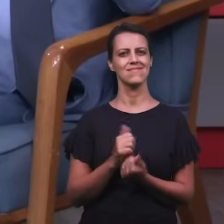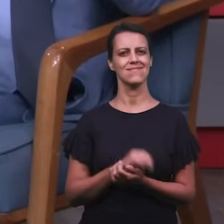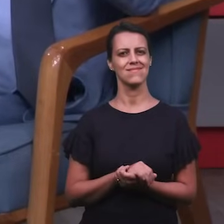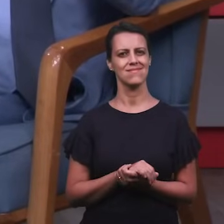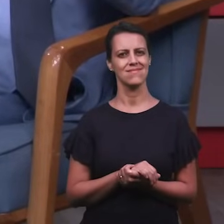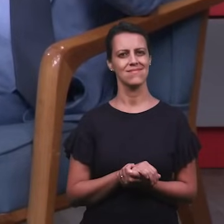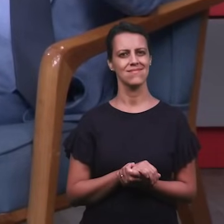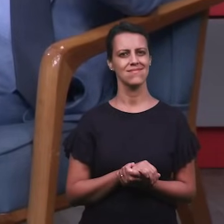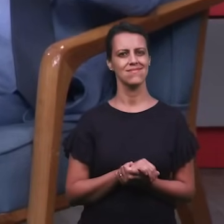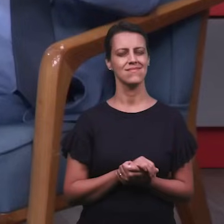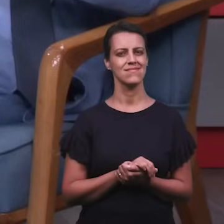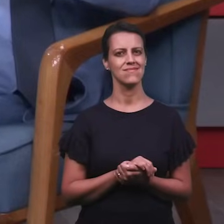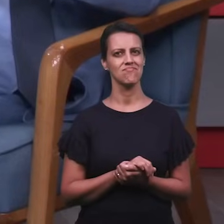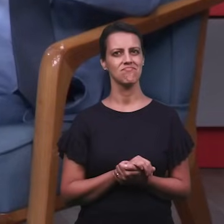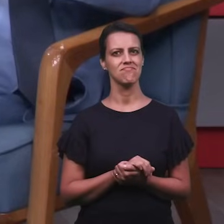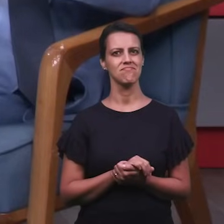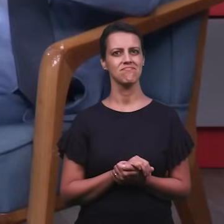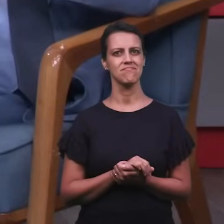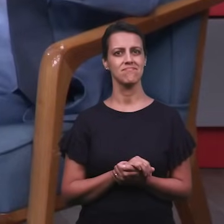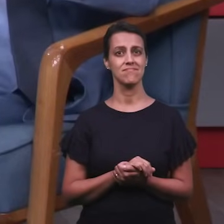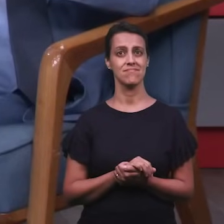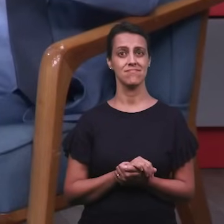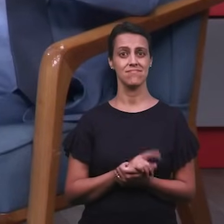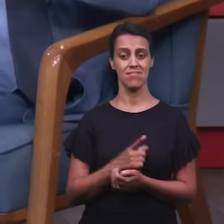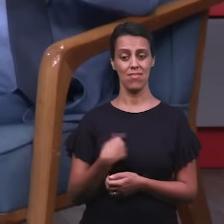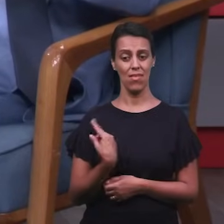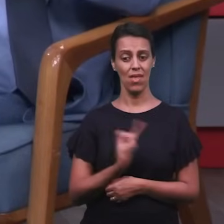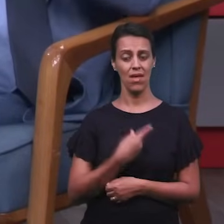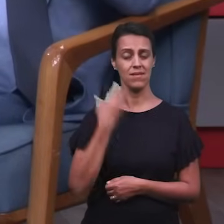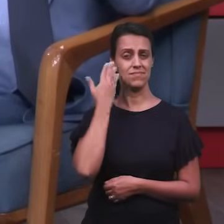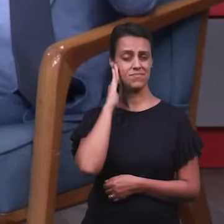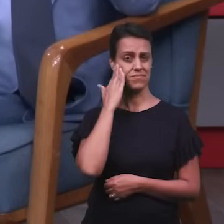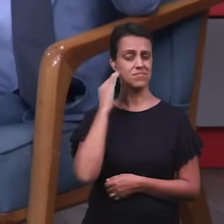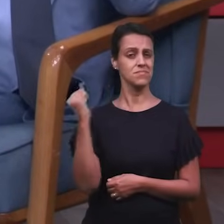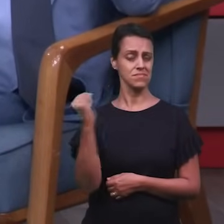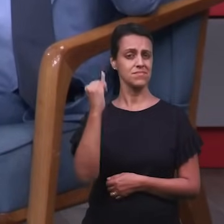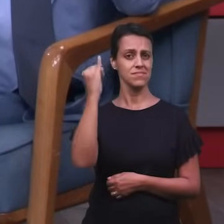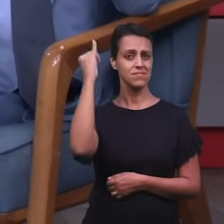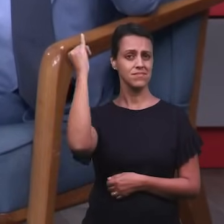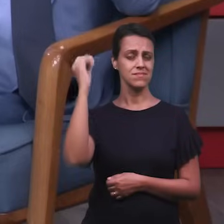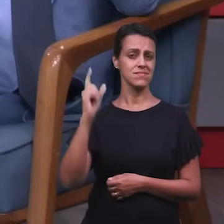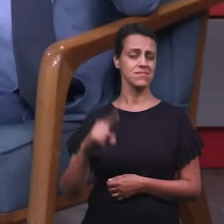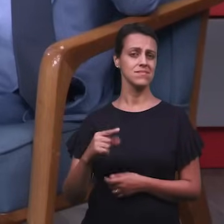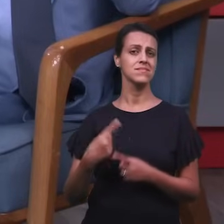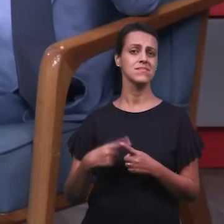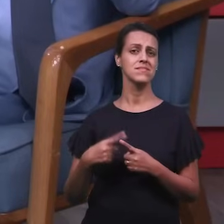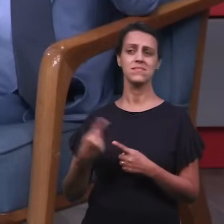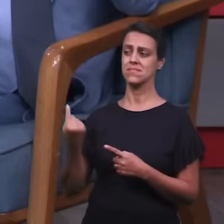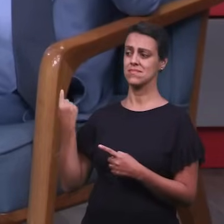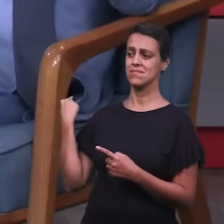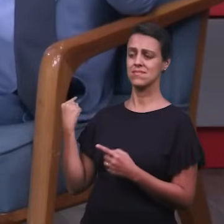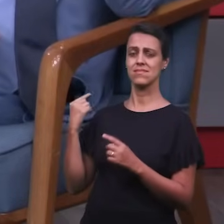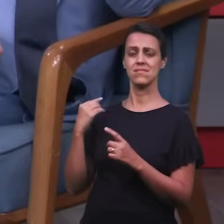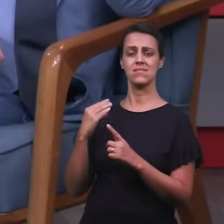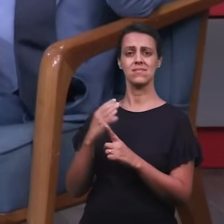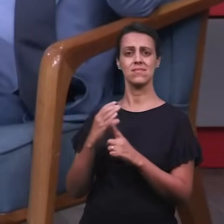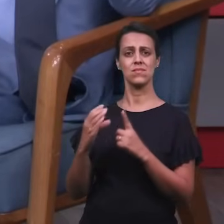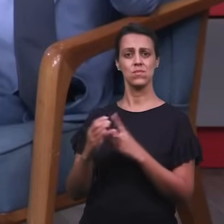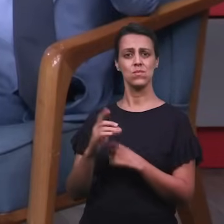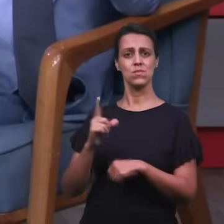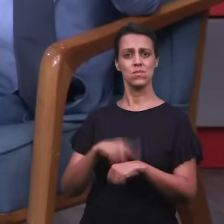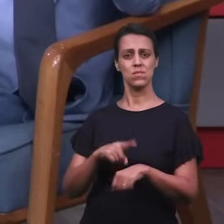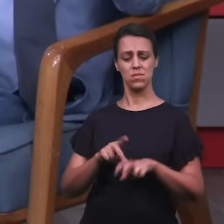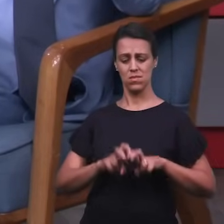nós vamos ver, e que isso é muito importante para a vida da igreja, lá naquele culto da ceia, também